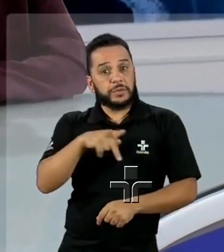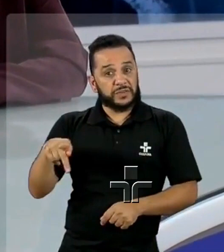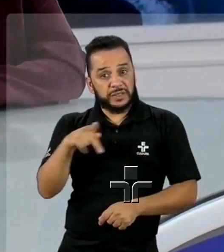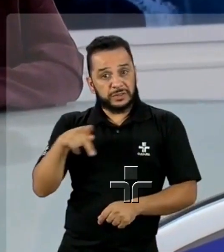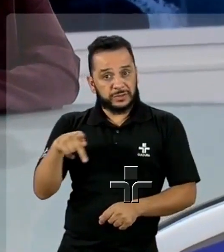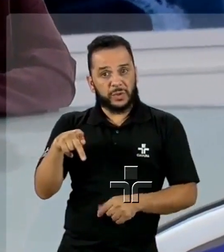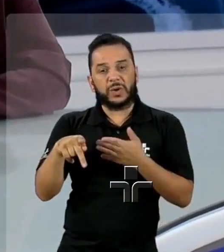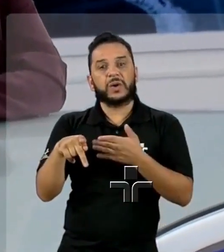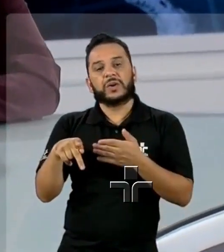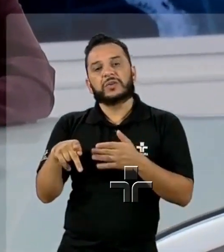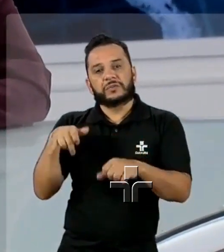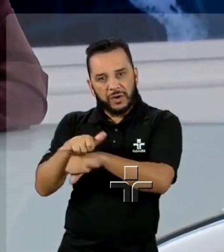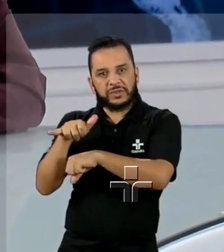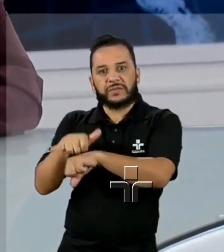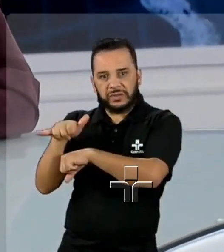E aí